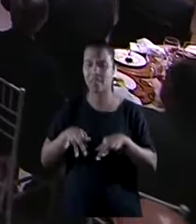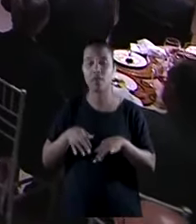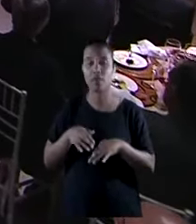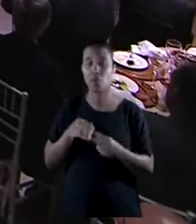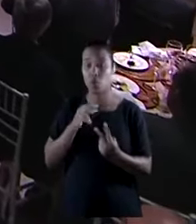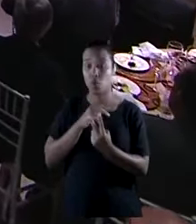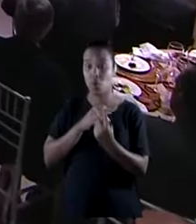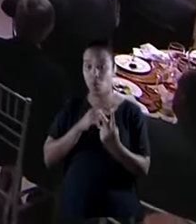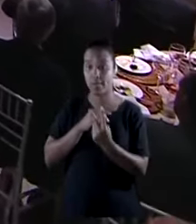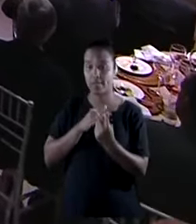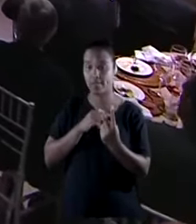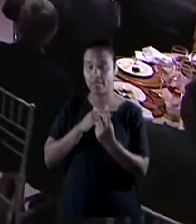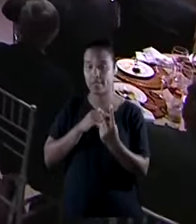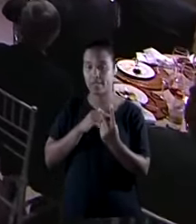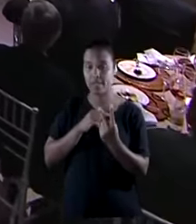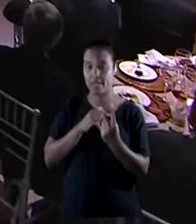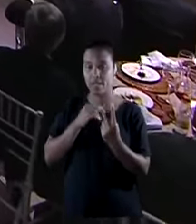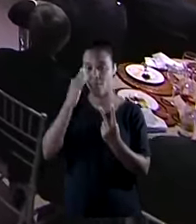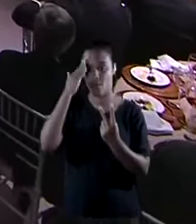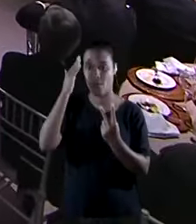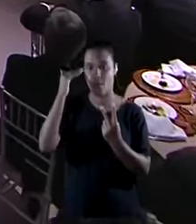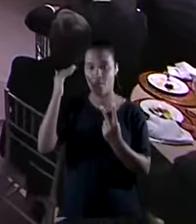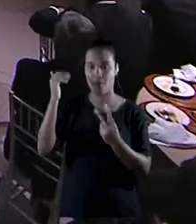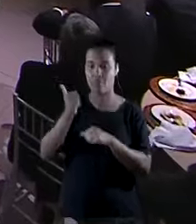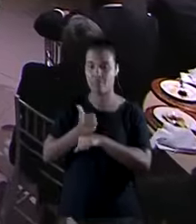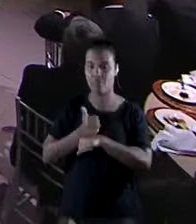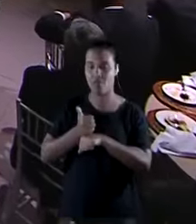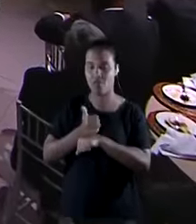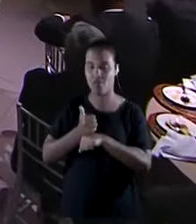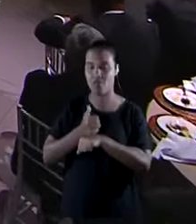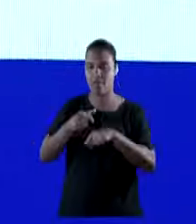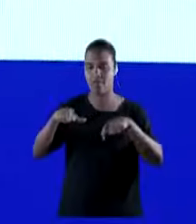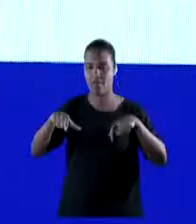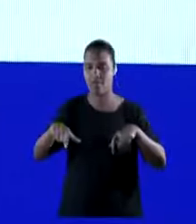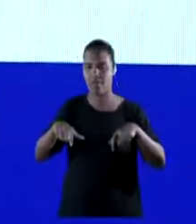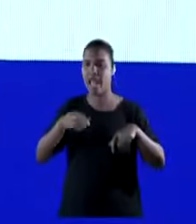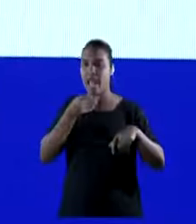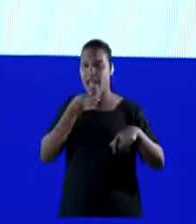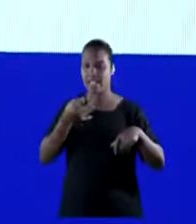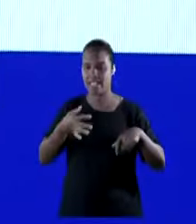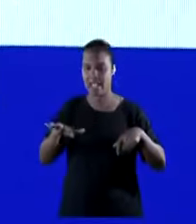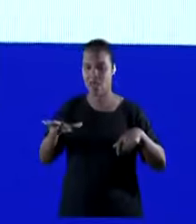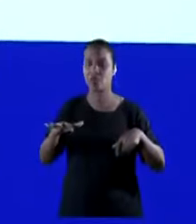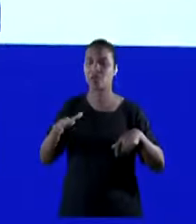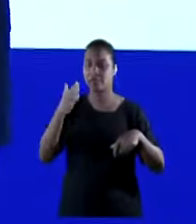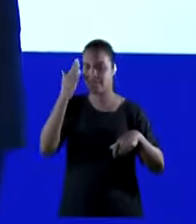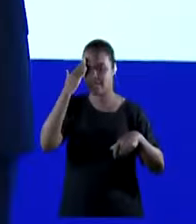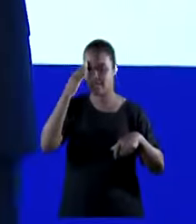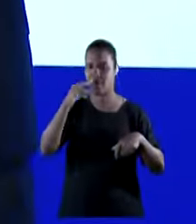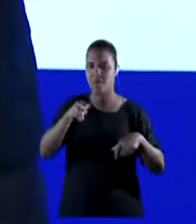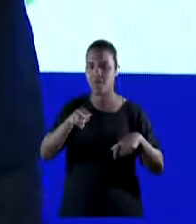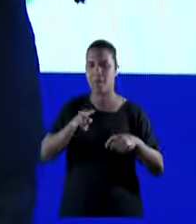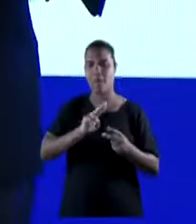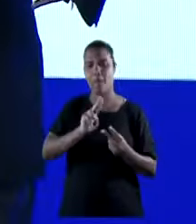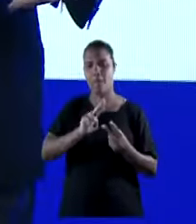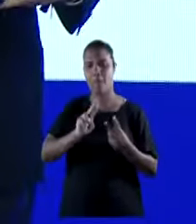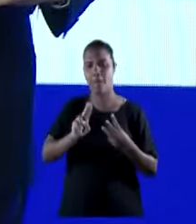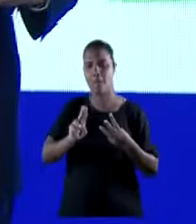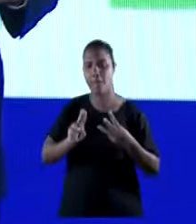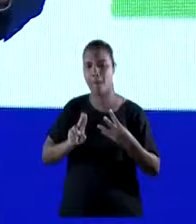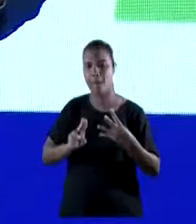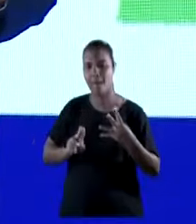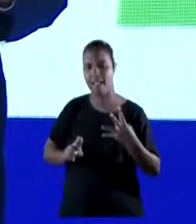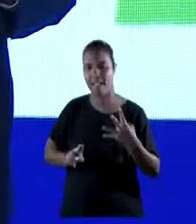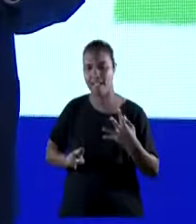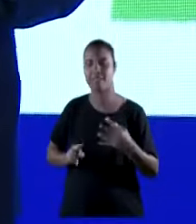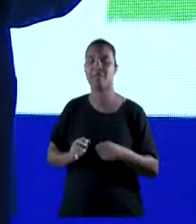da história. Aqui em São Paulo. Santos no mundo, né? Gilmar Lima, Mauridão, Zito Calvedor, Romengo, Coutinho, Pelé e Pepe. Mas o